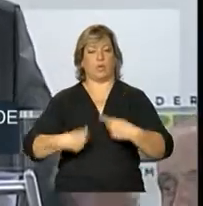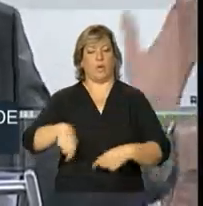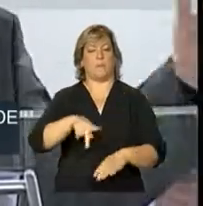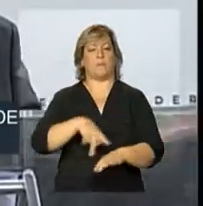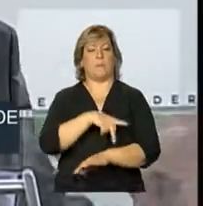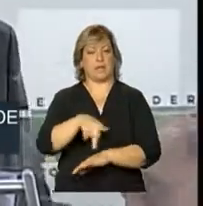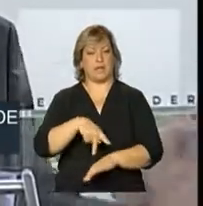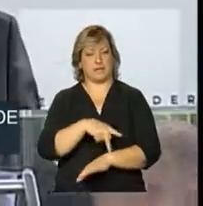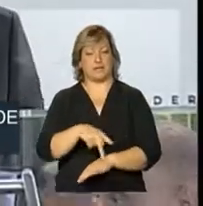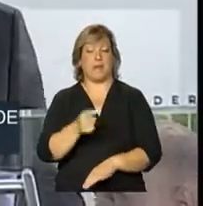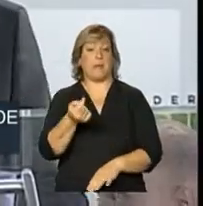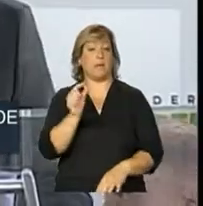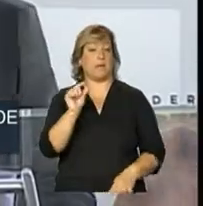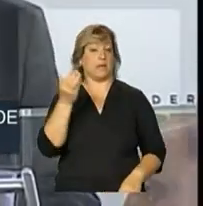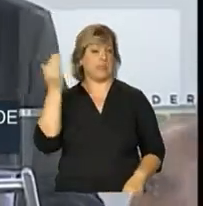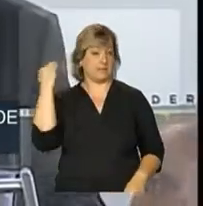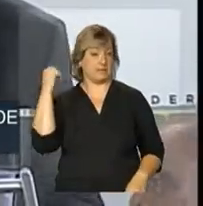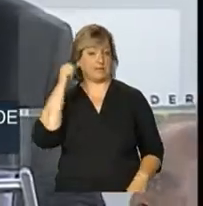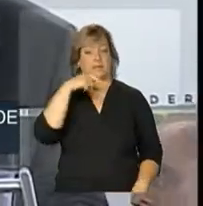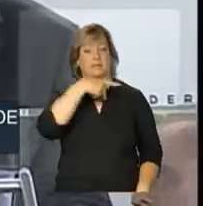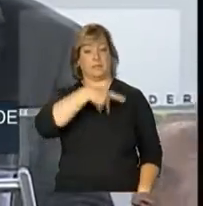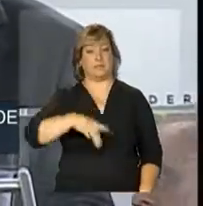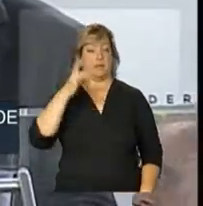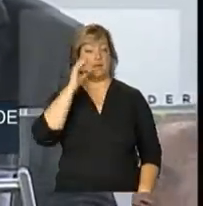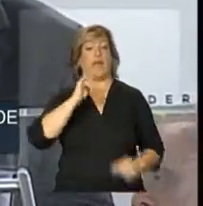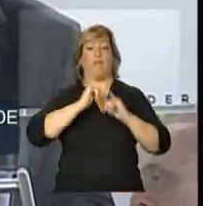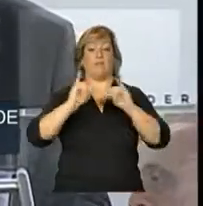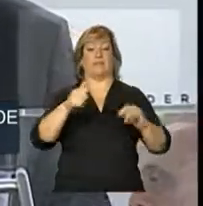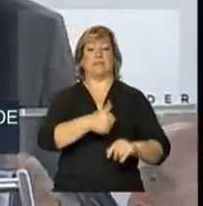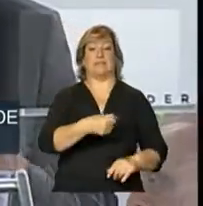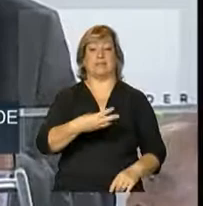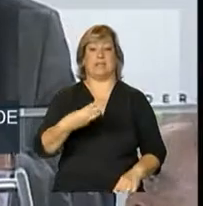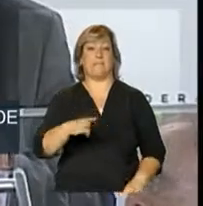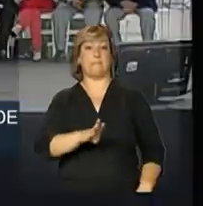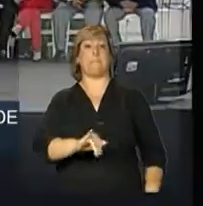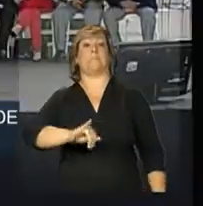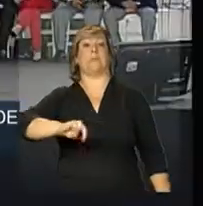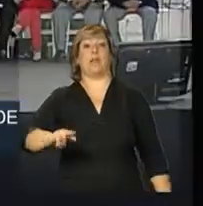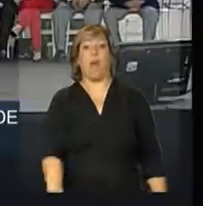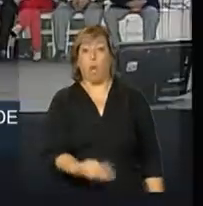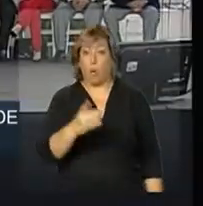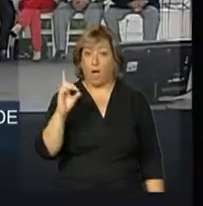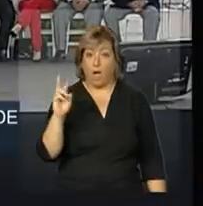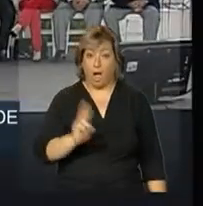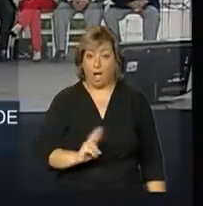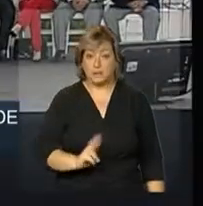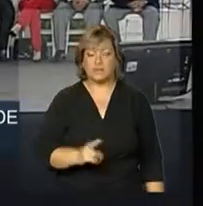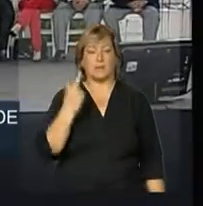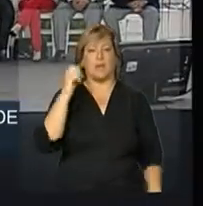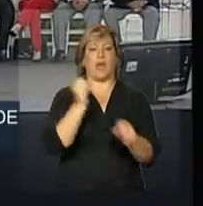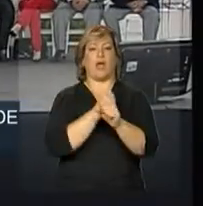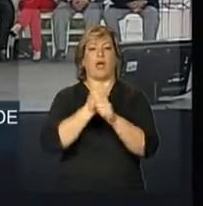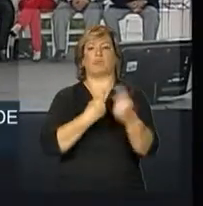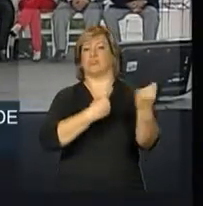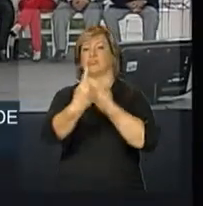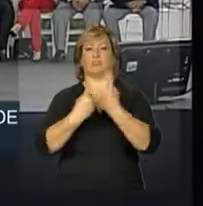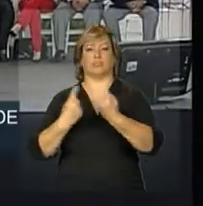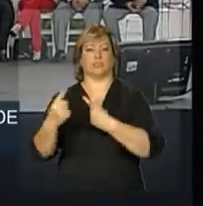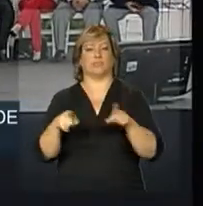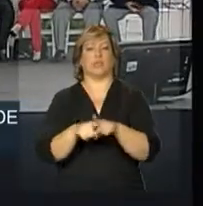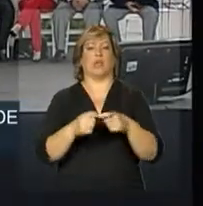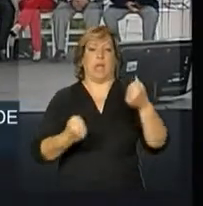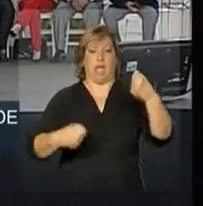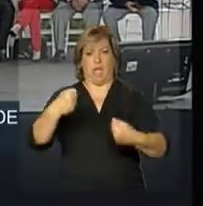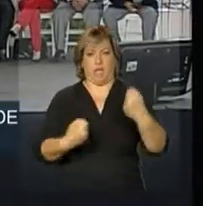país. Recentemente, a presidenta anunciou 133 bilhões de reais para a área de transportes, no setor de